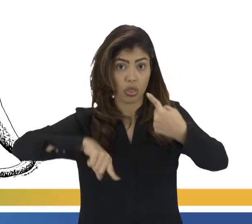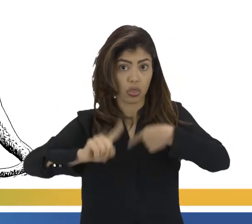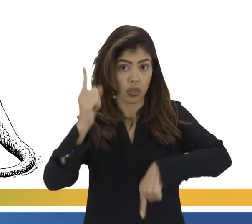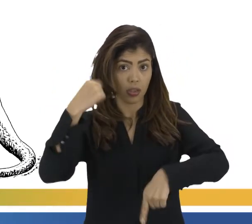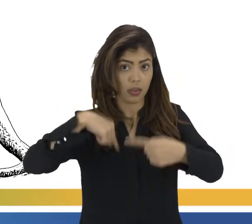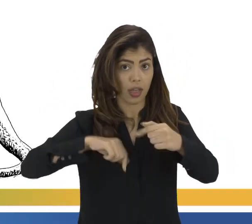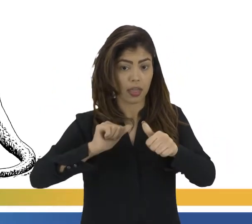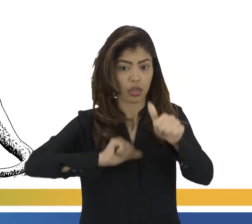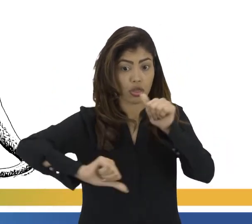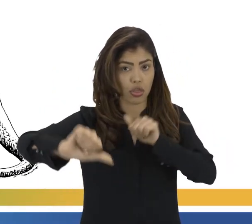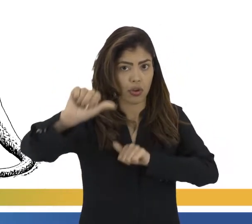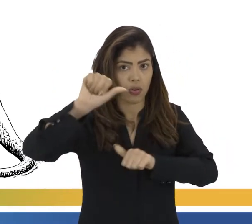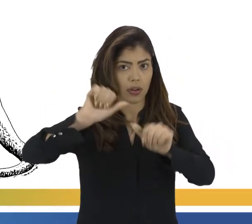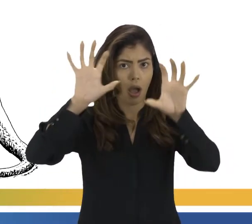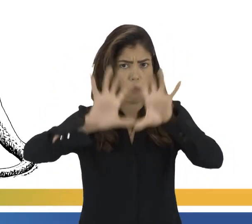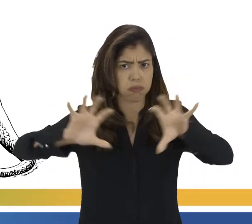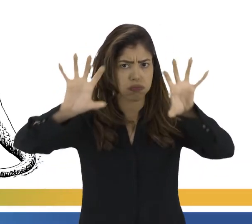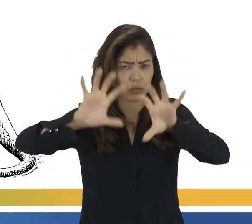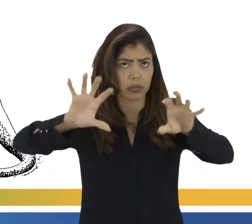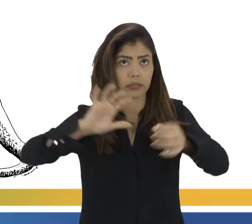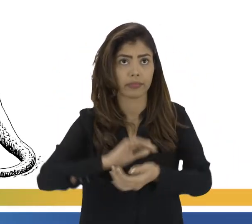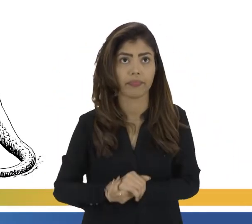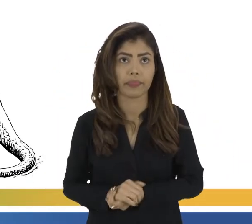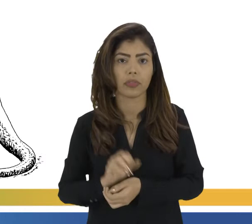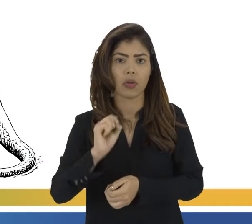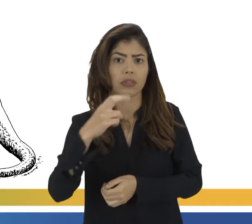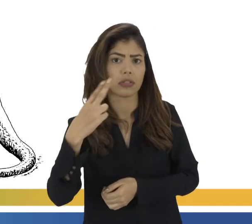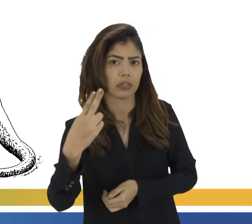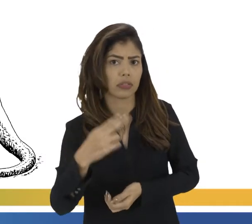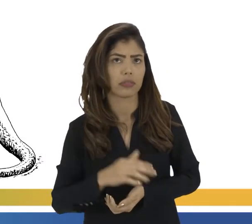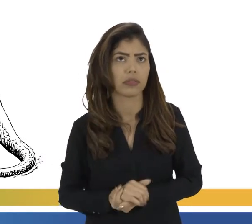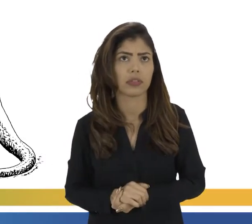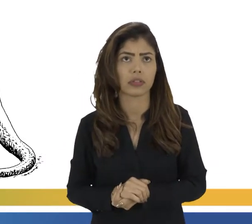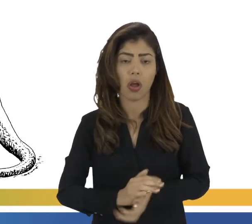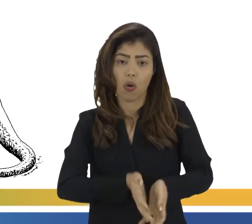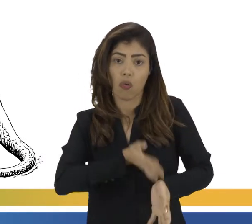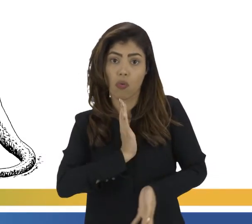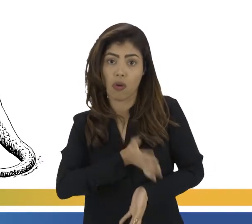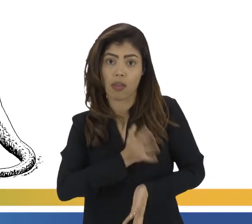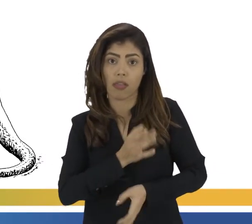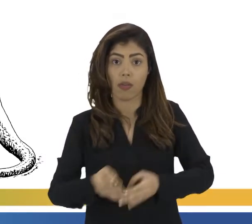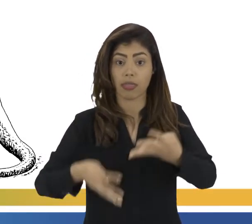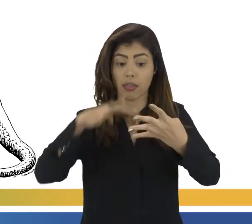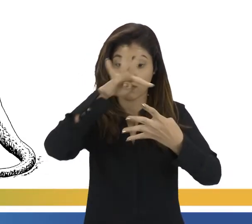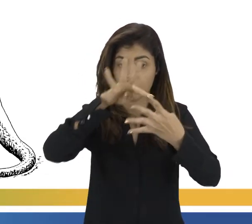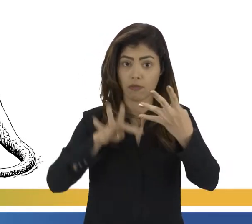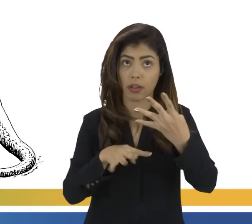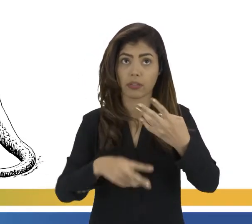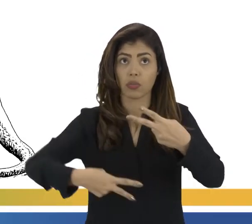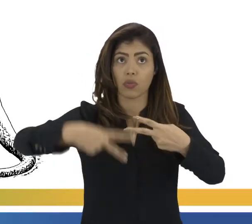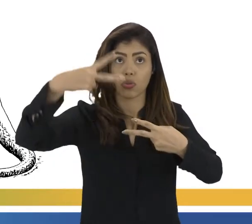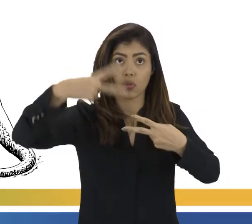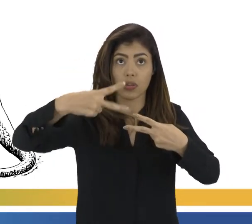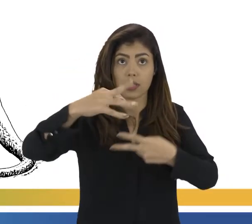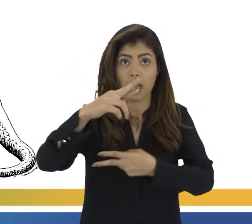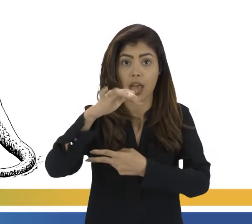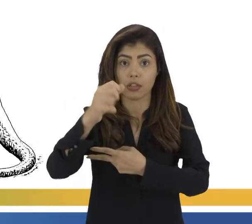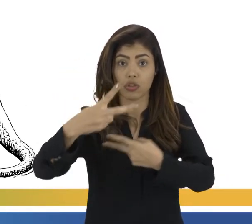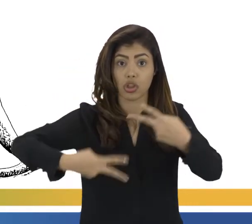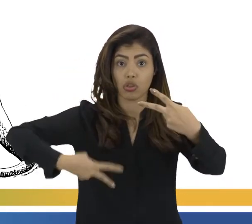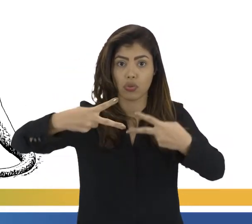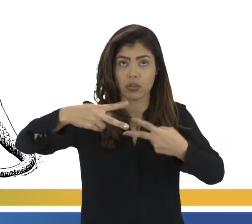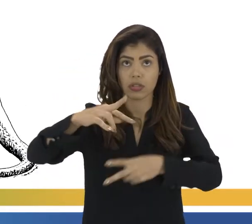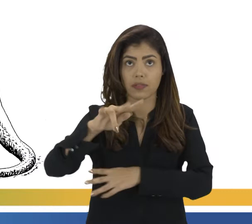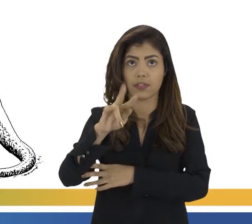trocas gasosas. Ok? Ou seja, o coração ele tem 4 câmaras, 2 átrios e